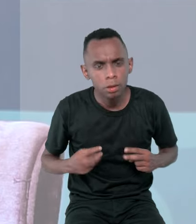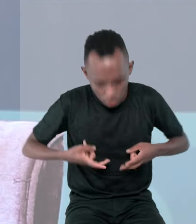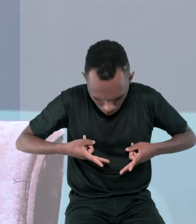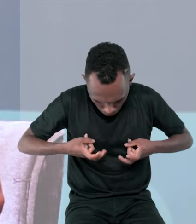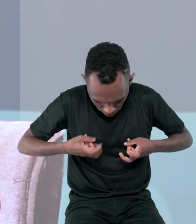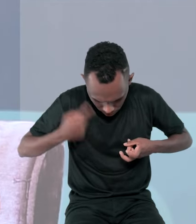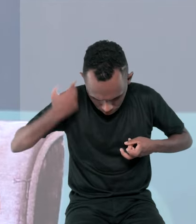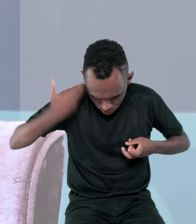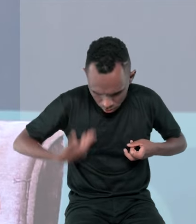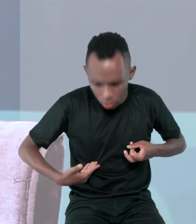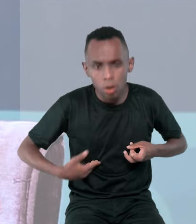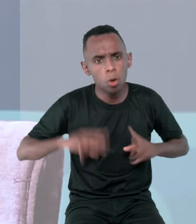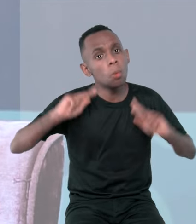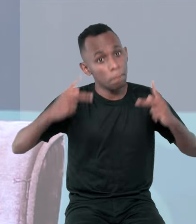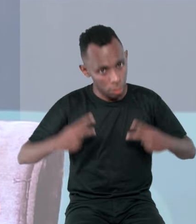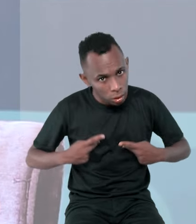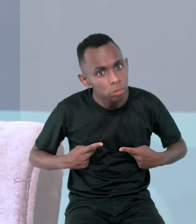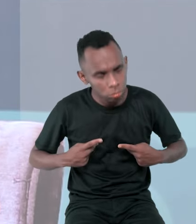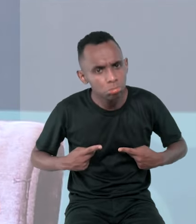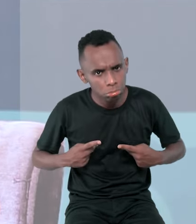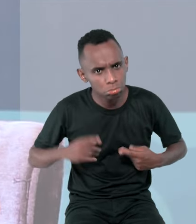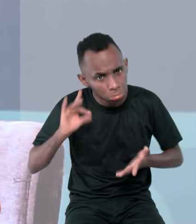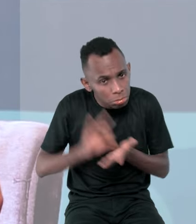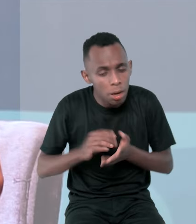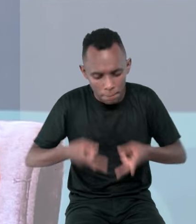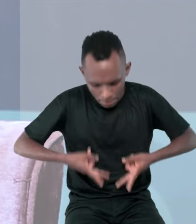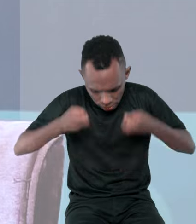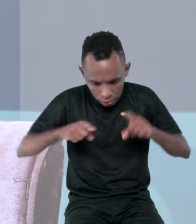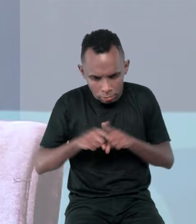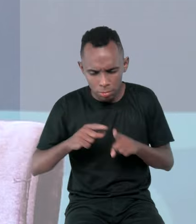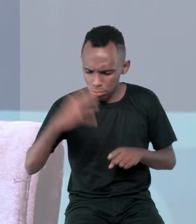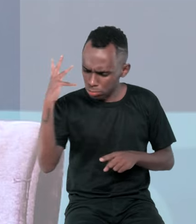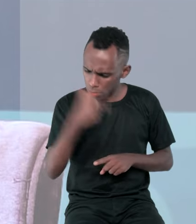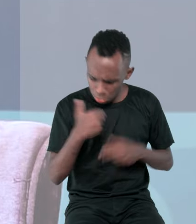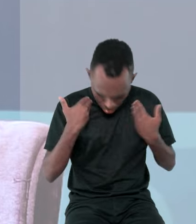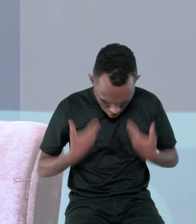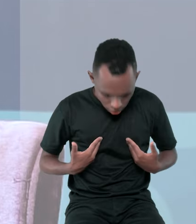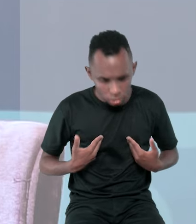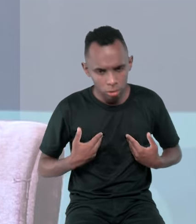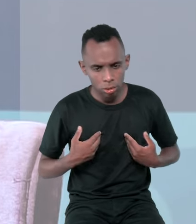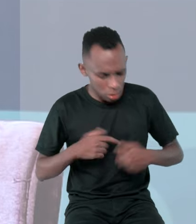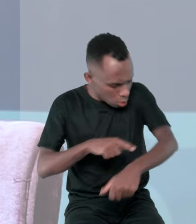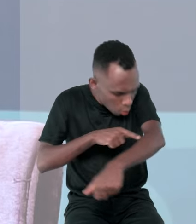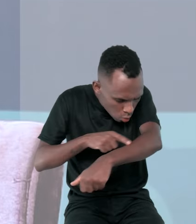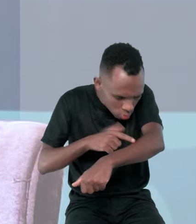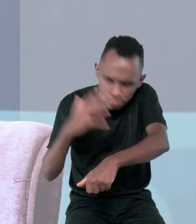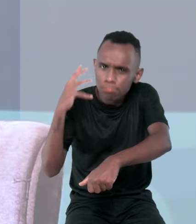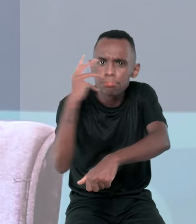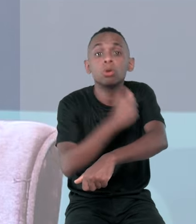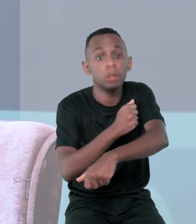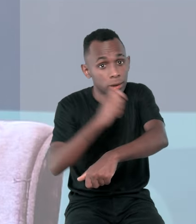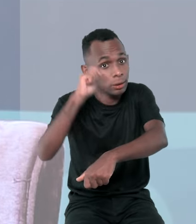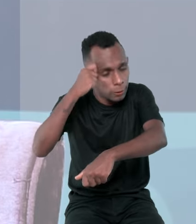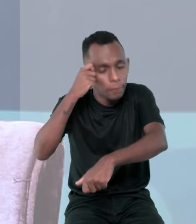percebe que você é um ser humano, percebe que você é bonito, que aquela cor é bonita,